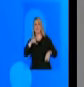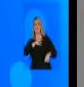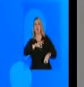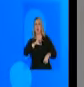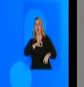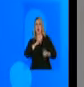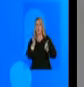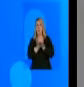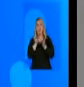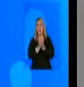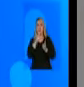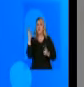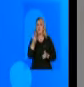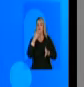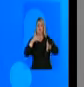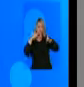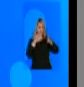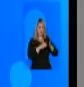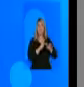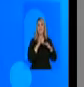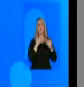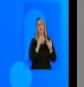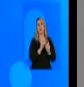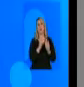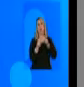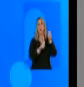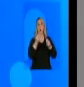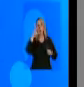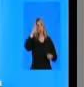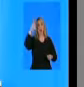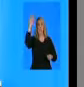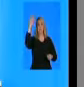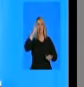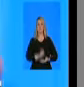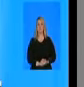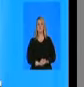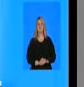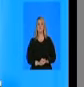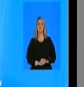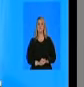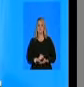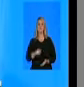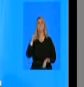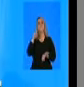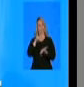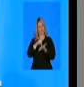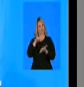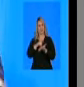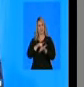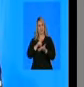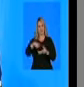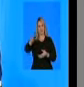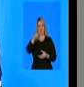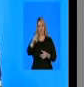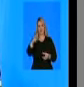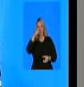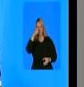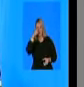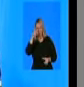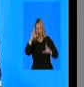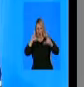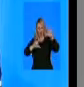não pode enterrar o seu ente querido. Agora Como o senhor tem 1 resolver minuto isso? e 10 para Olha, responder. é verdade. Você que está nos ouvindo,